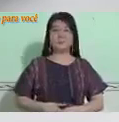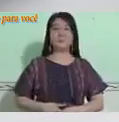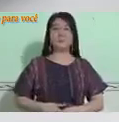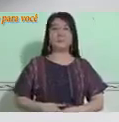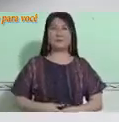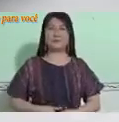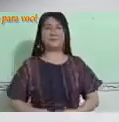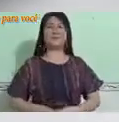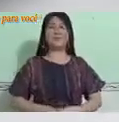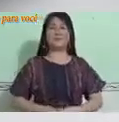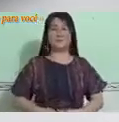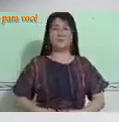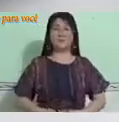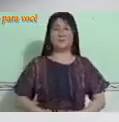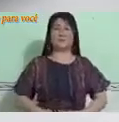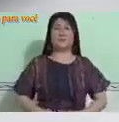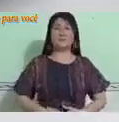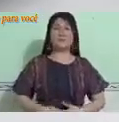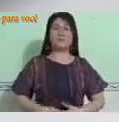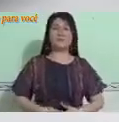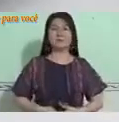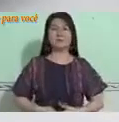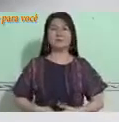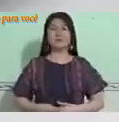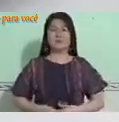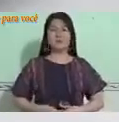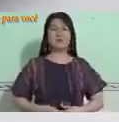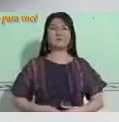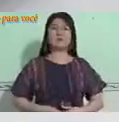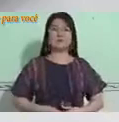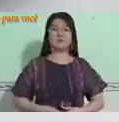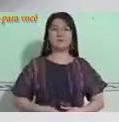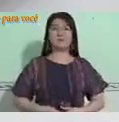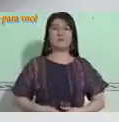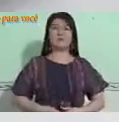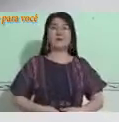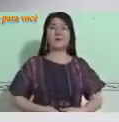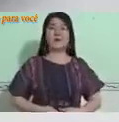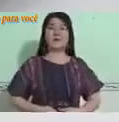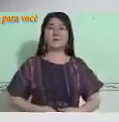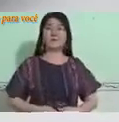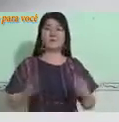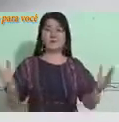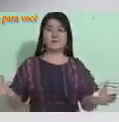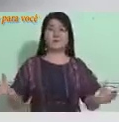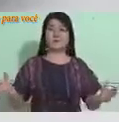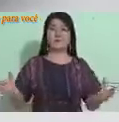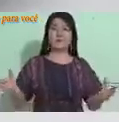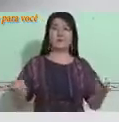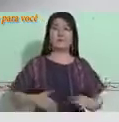do desconforto respiratório e o agudo, ponto e vírgula, dificuldade respiratória em pessoas imunodeprimidas.